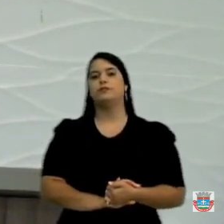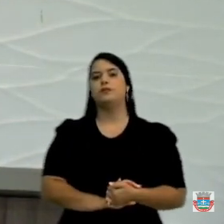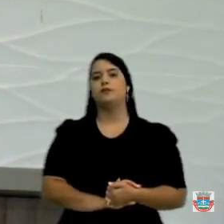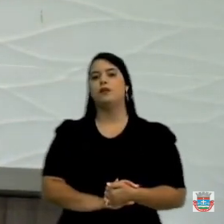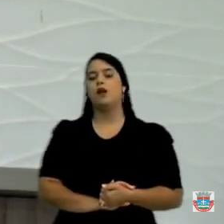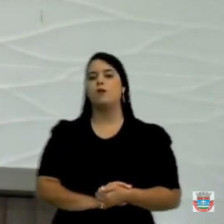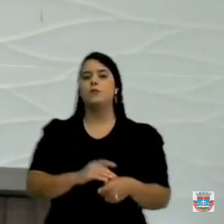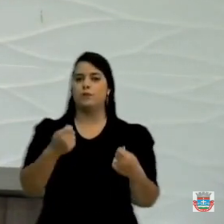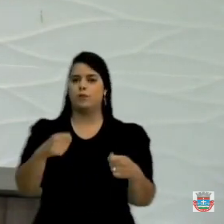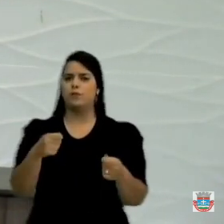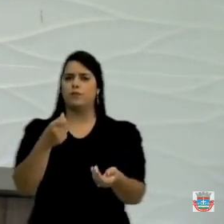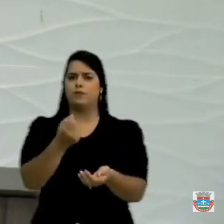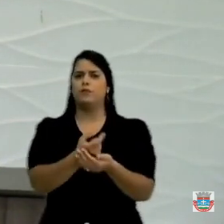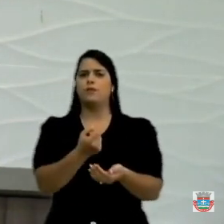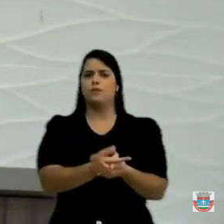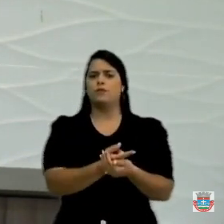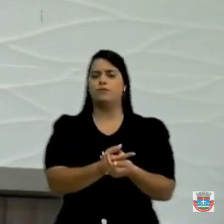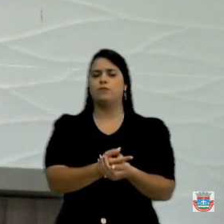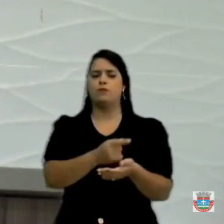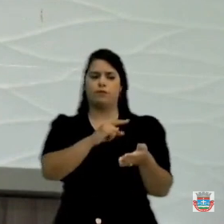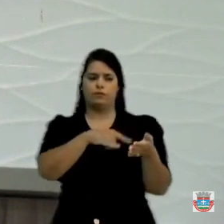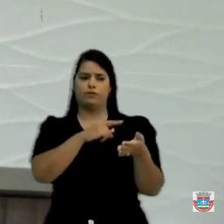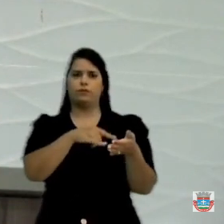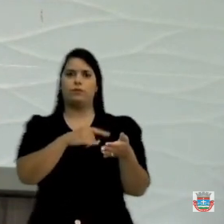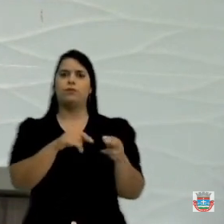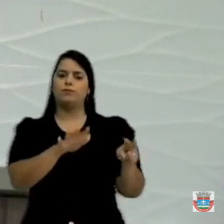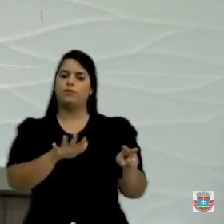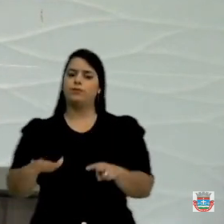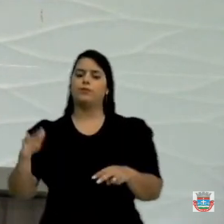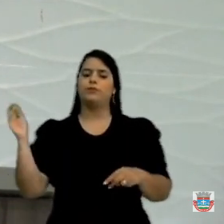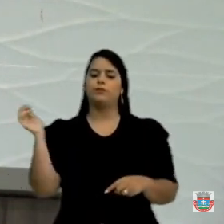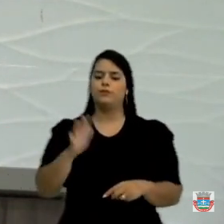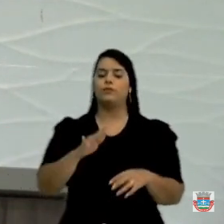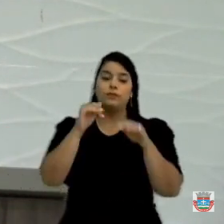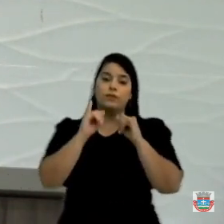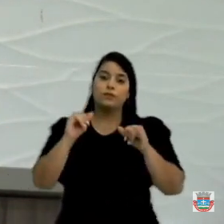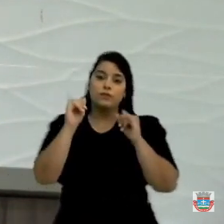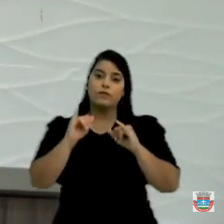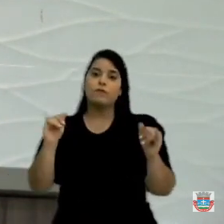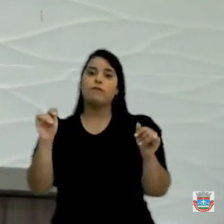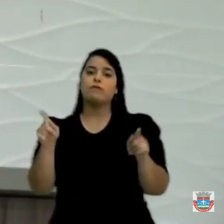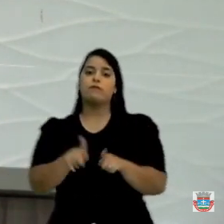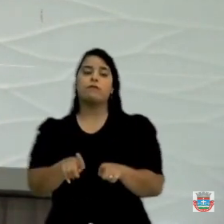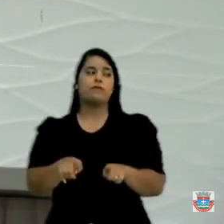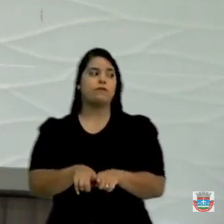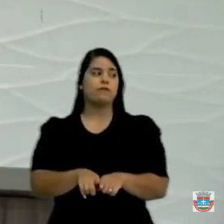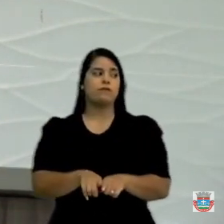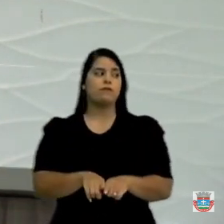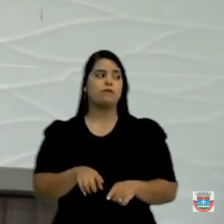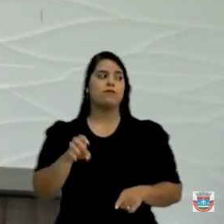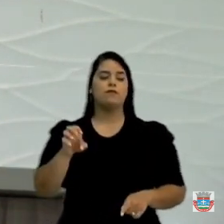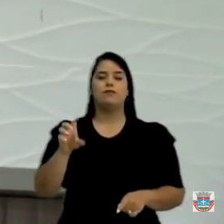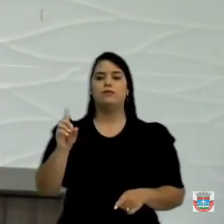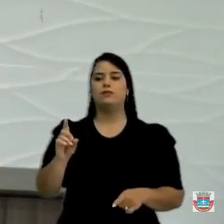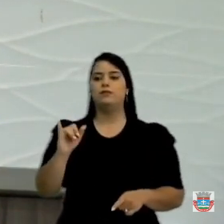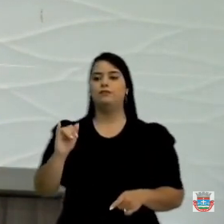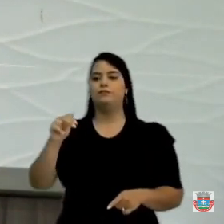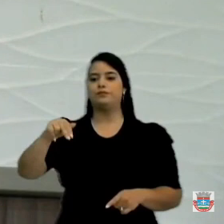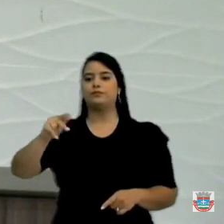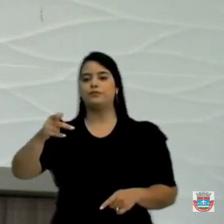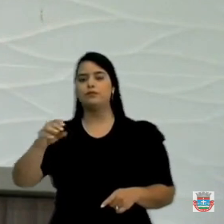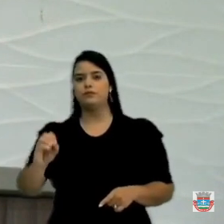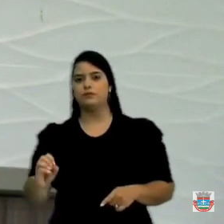plente, procure, eu acho que para a semana está vindo. E dizer também a Edim, aí do Ricardo Ferreira,